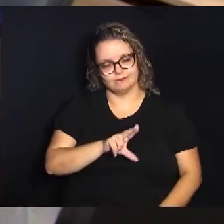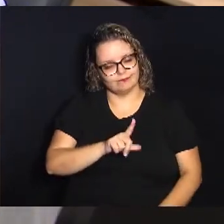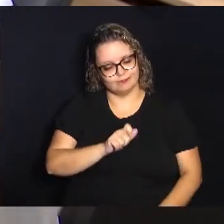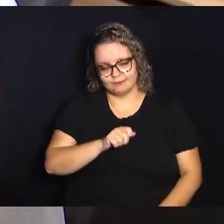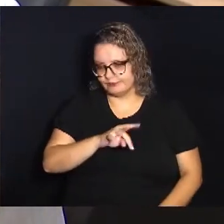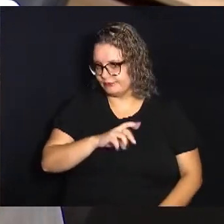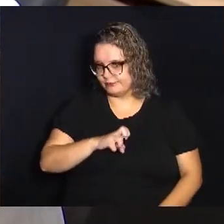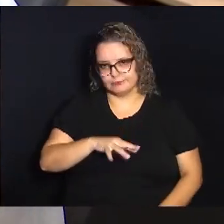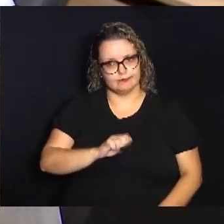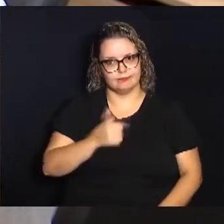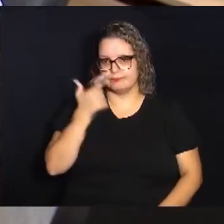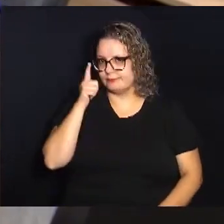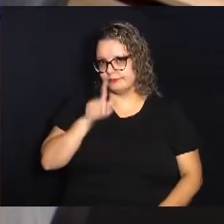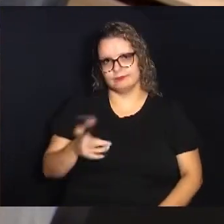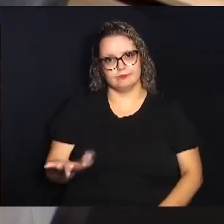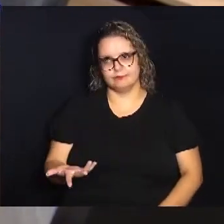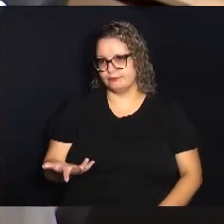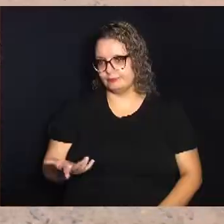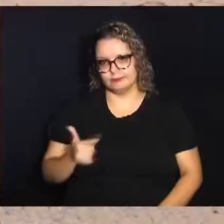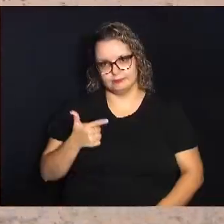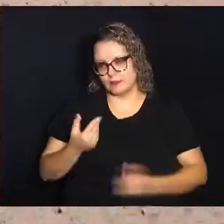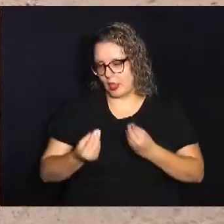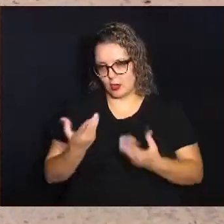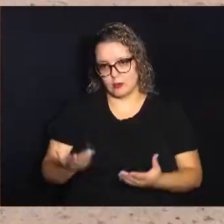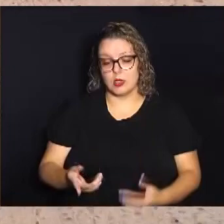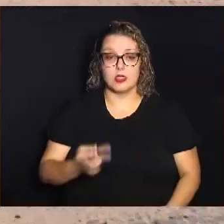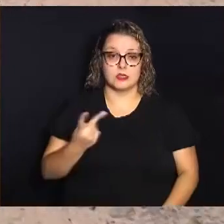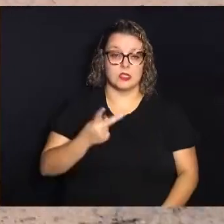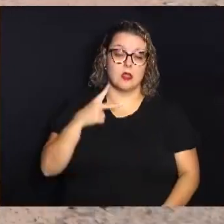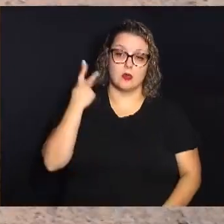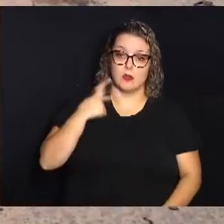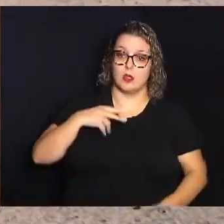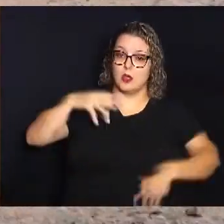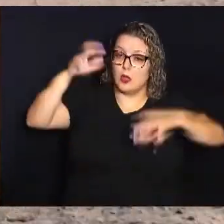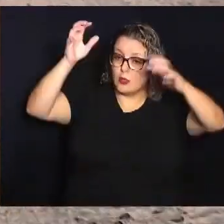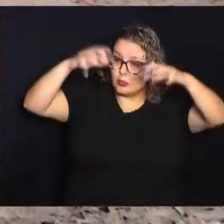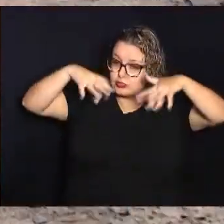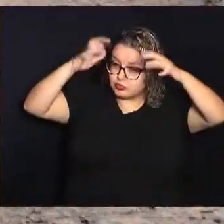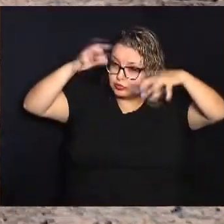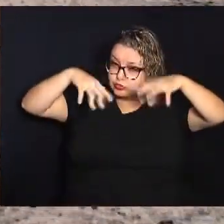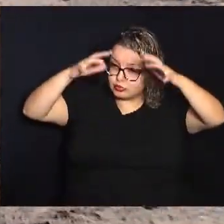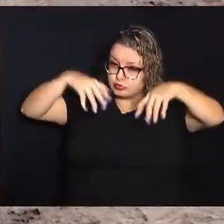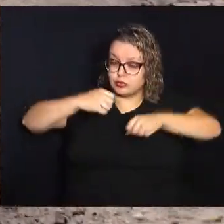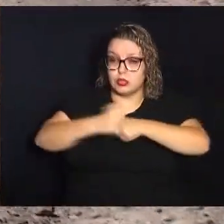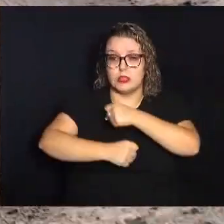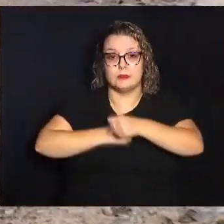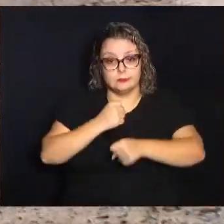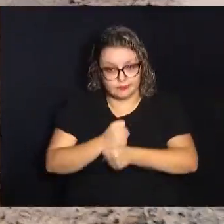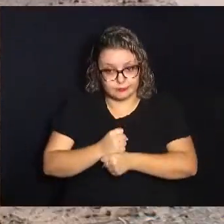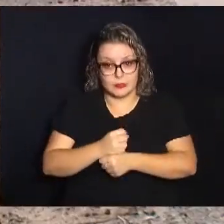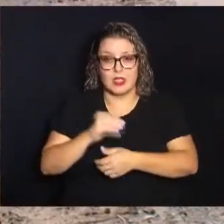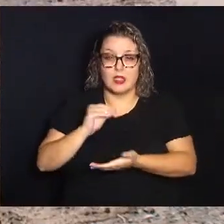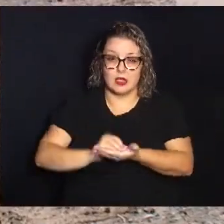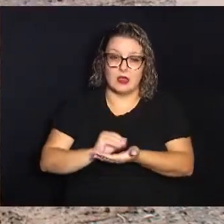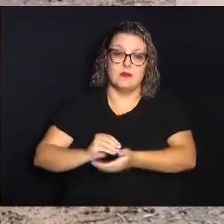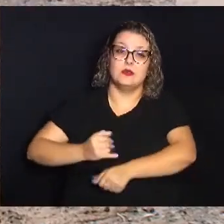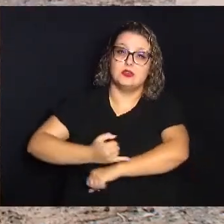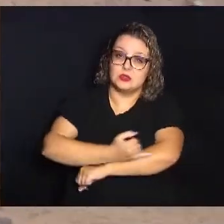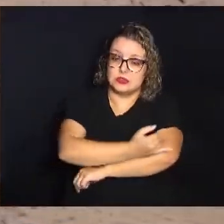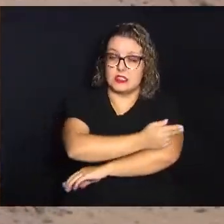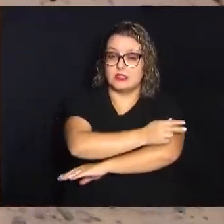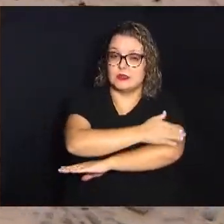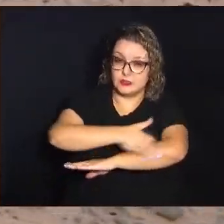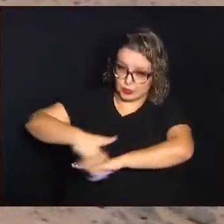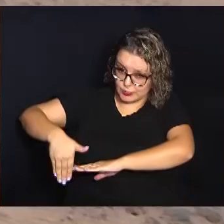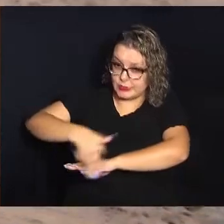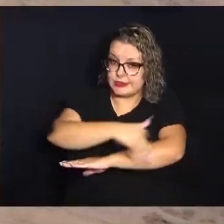SulAmérica meu amigo não tem como não dá né segundo o vereador com as frequentes chuvas nessa época do ano e a falta de infraestrutura